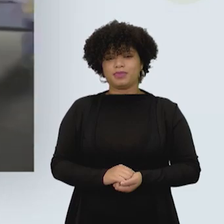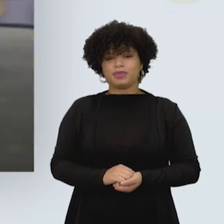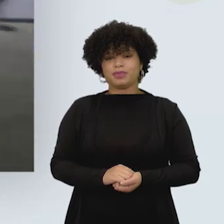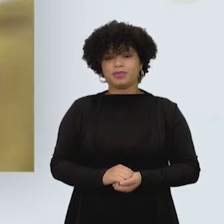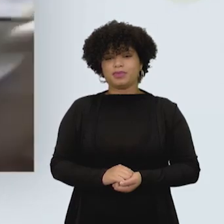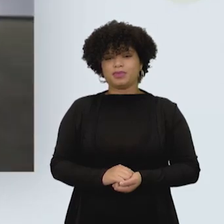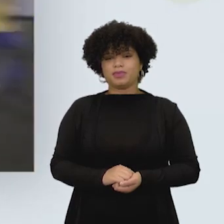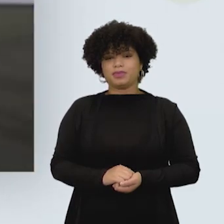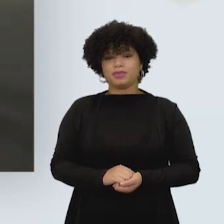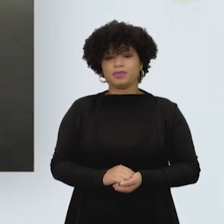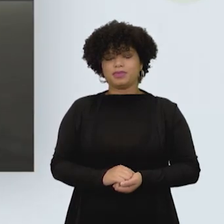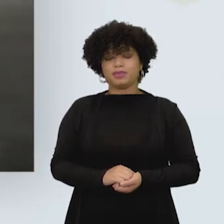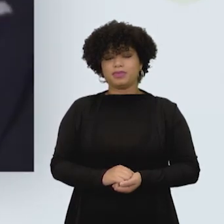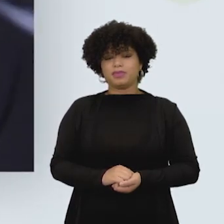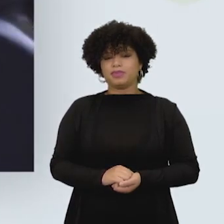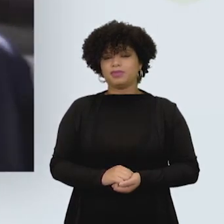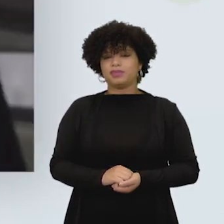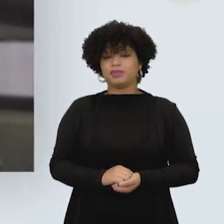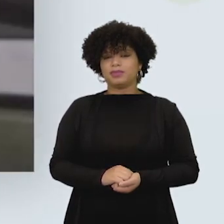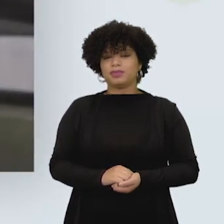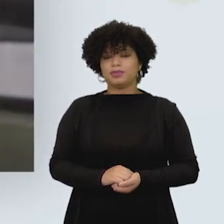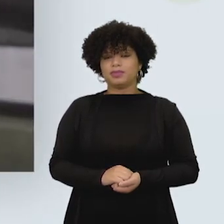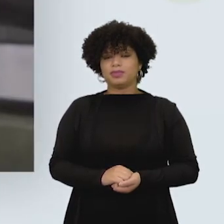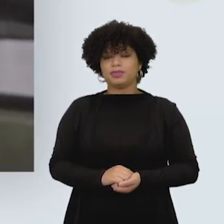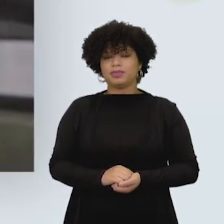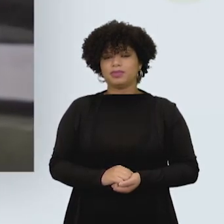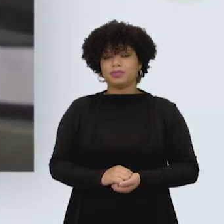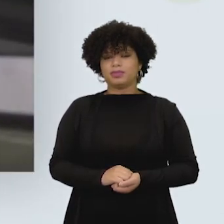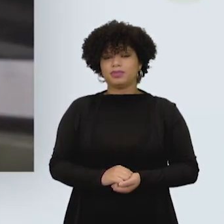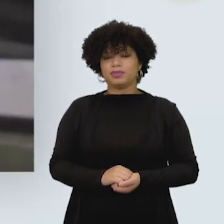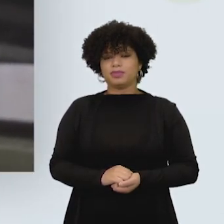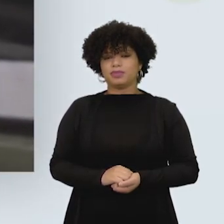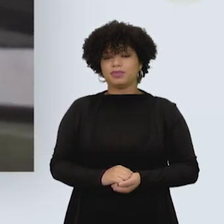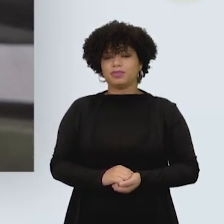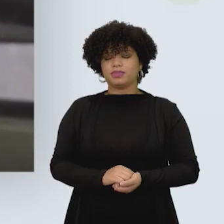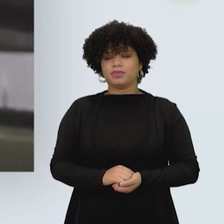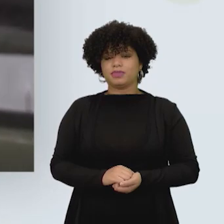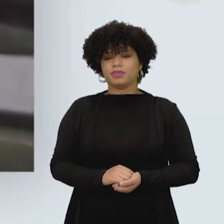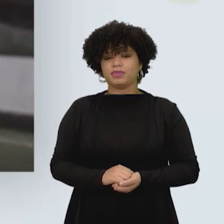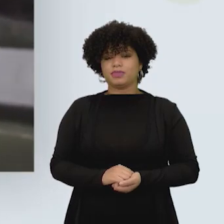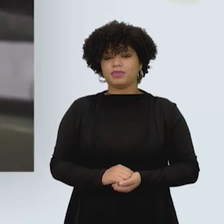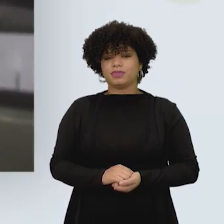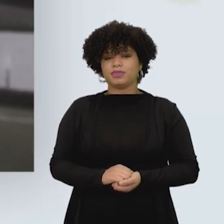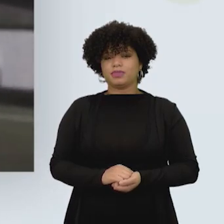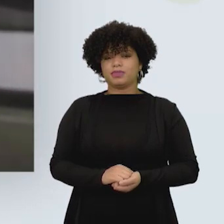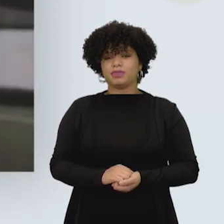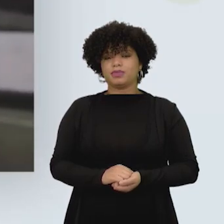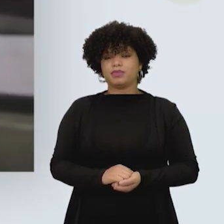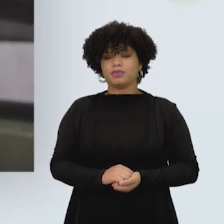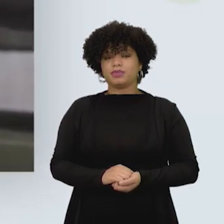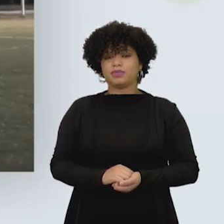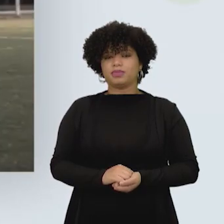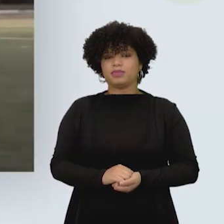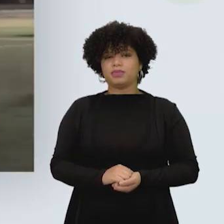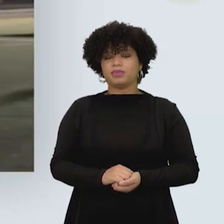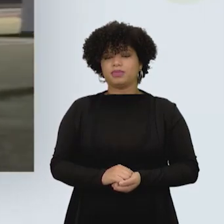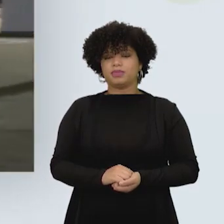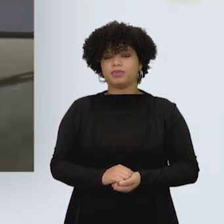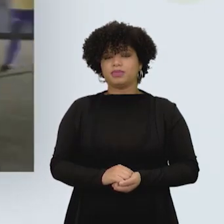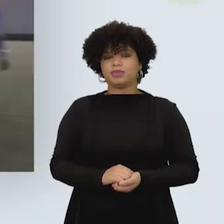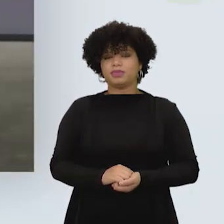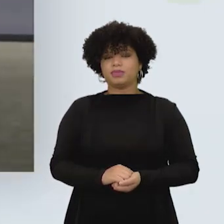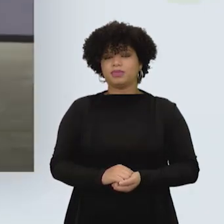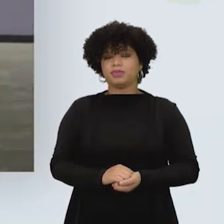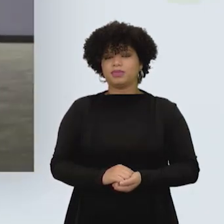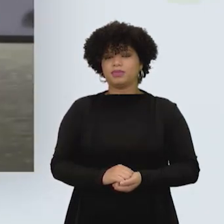Fala. Vai. Não nada. Calma, Ricardo. Calma, tá fechado. É você, mano. Calma, não. É